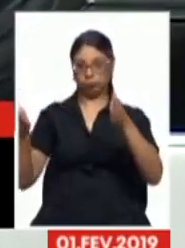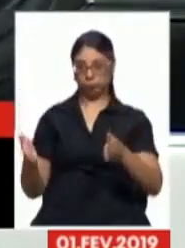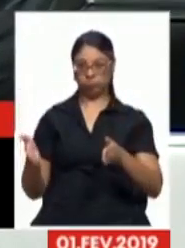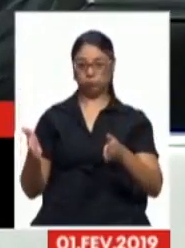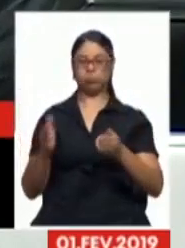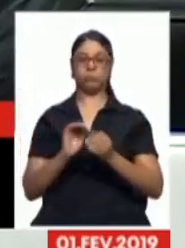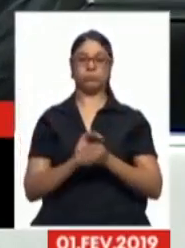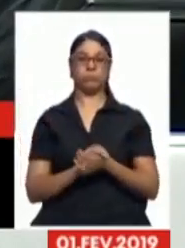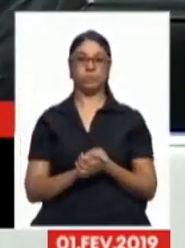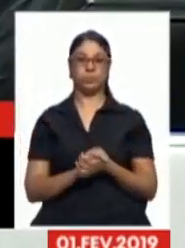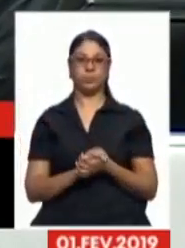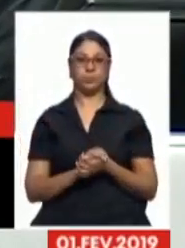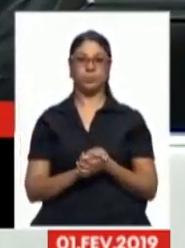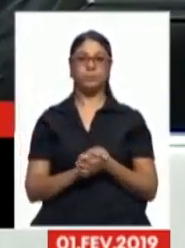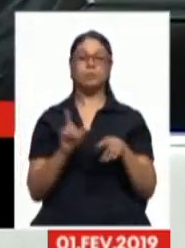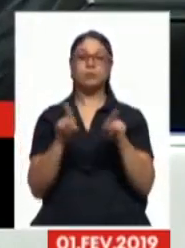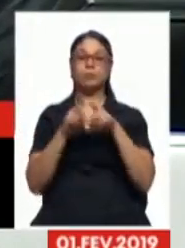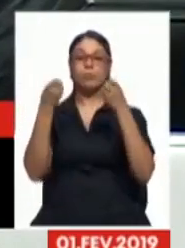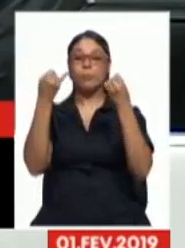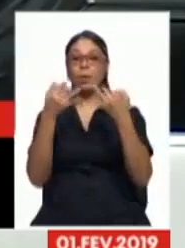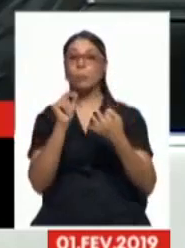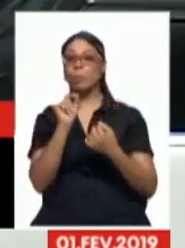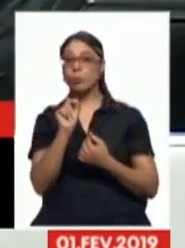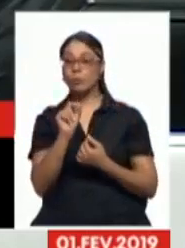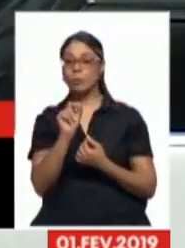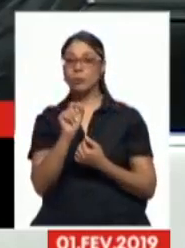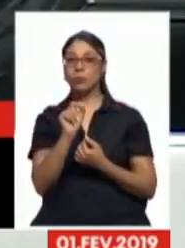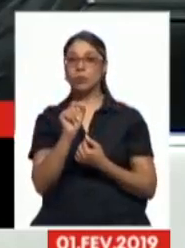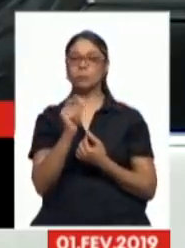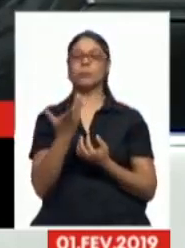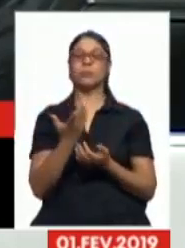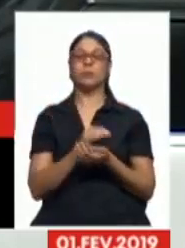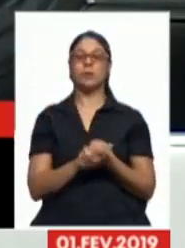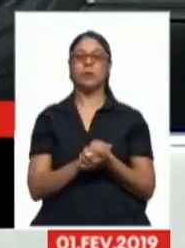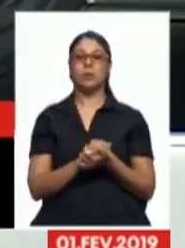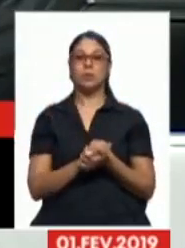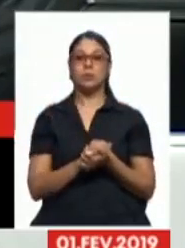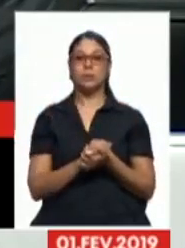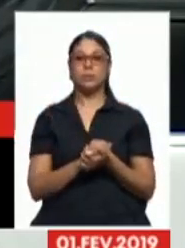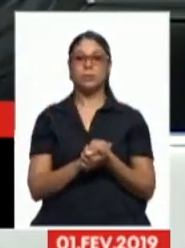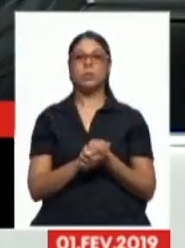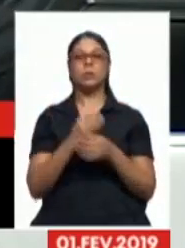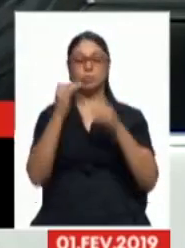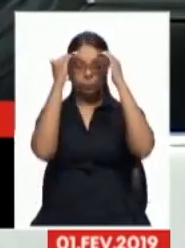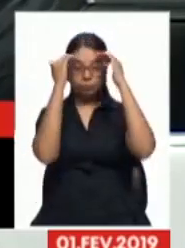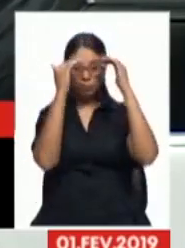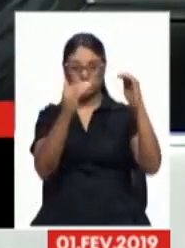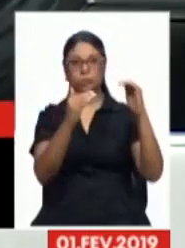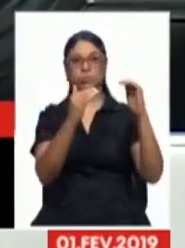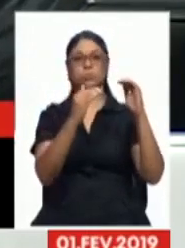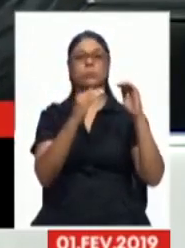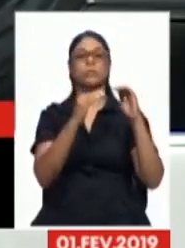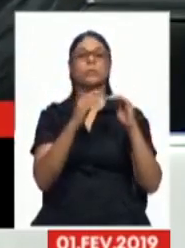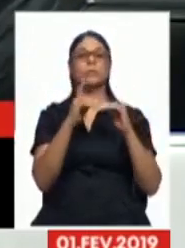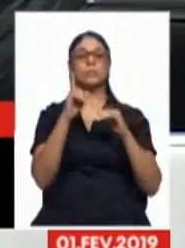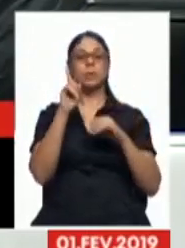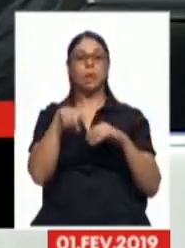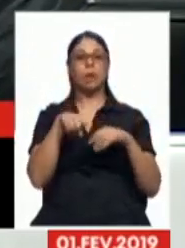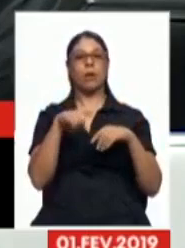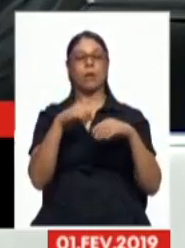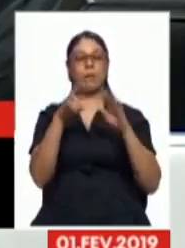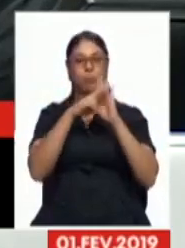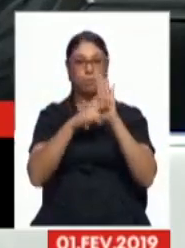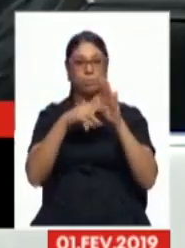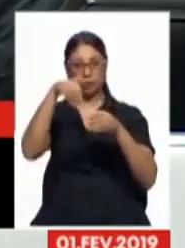tribunas. Esclarece ainda que, em conformidade com o inciso 3º do artigo 6º do Regimento Interno,